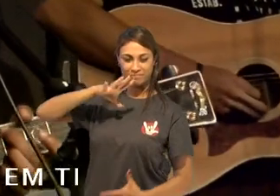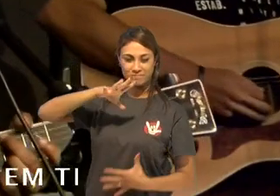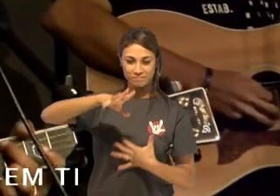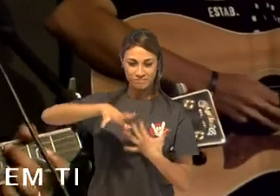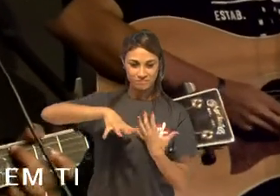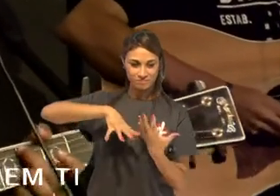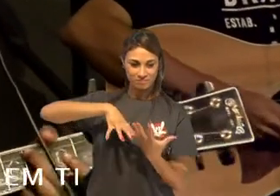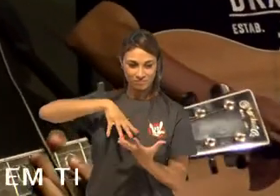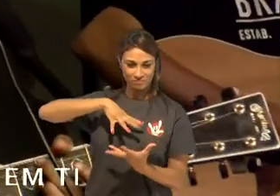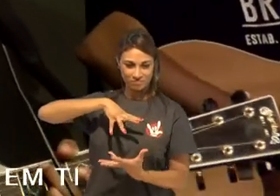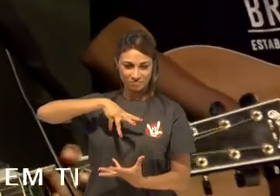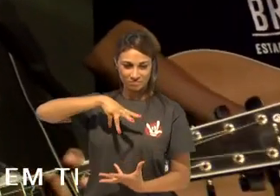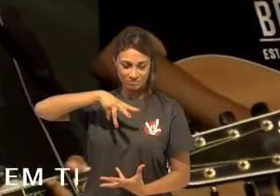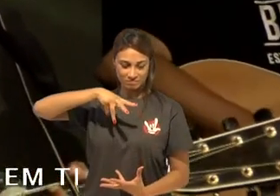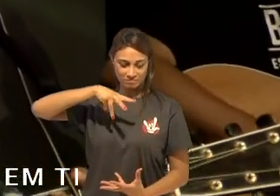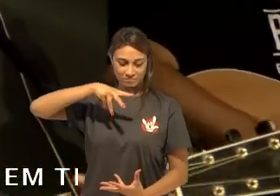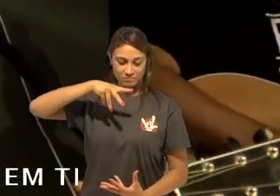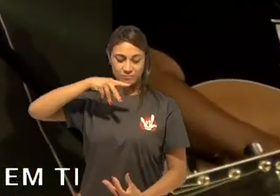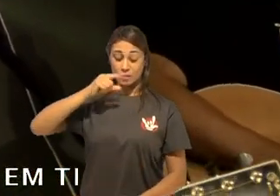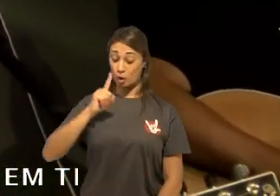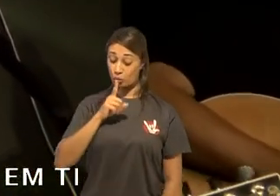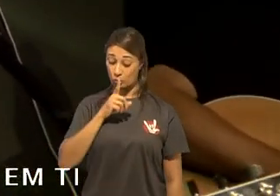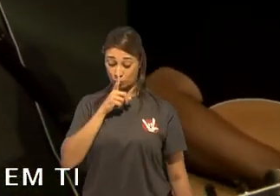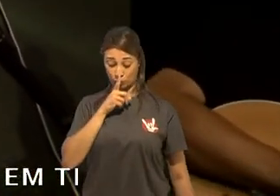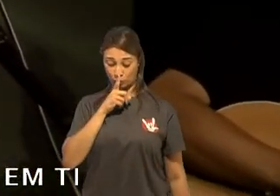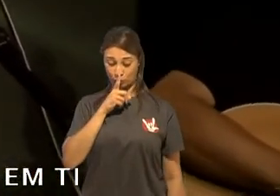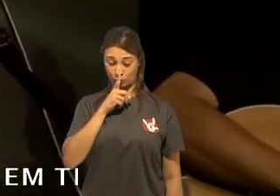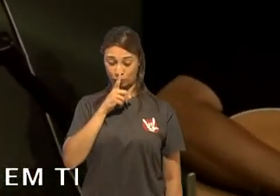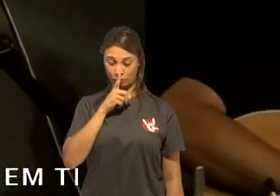calma dentro de mim.